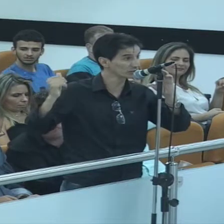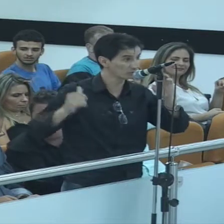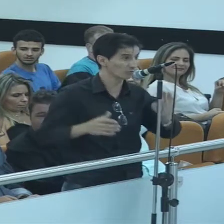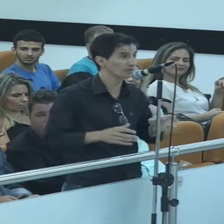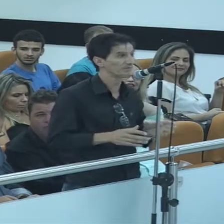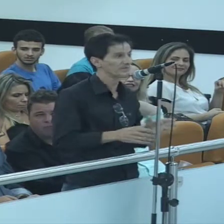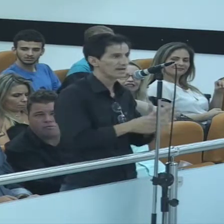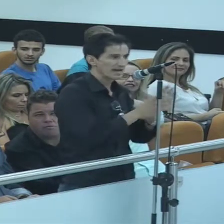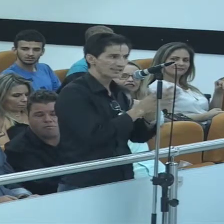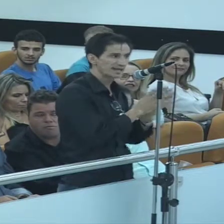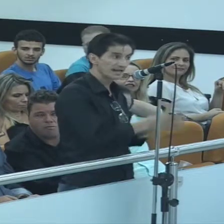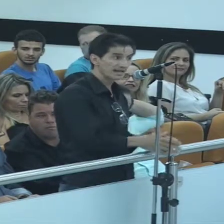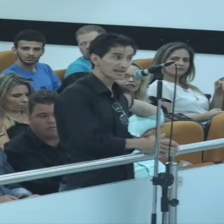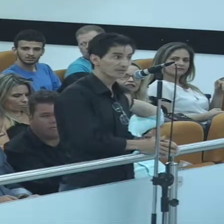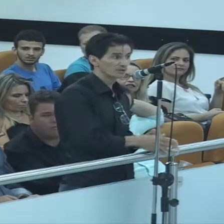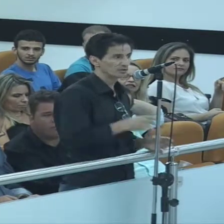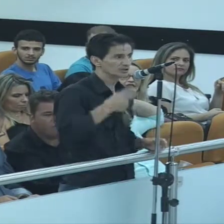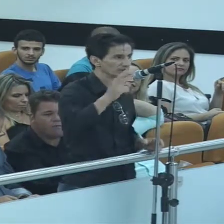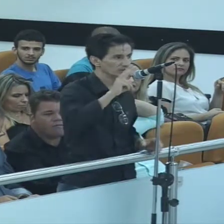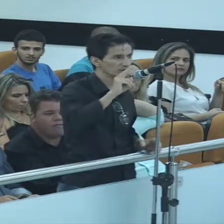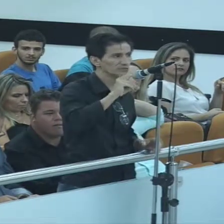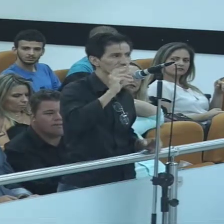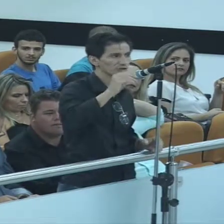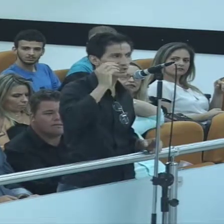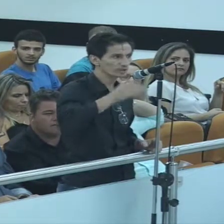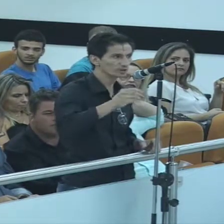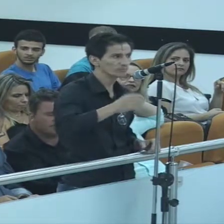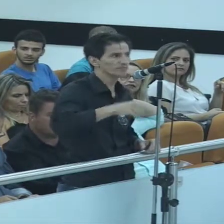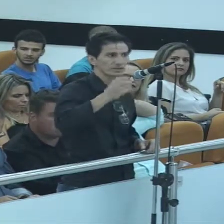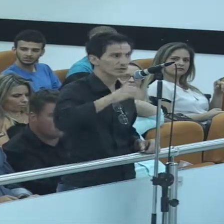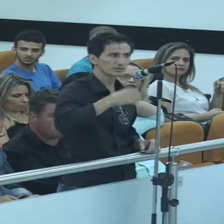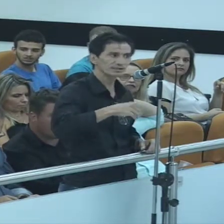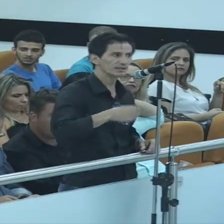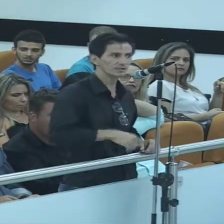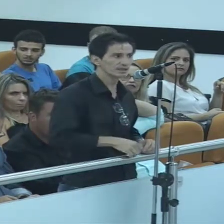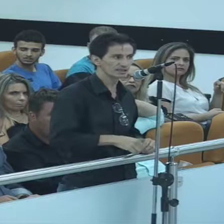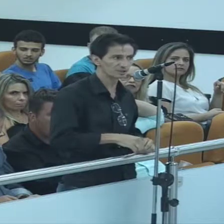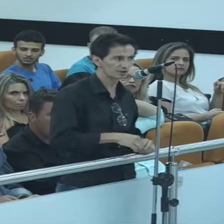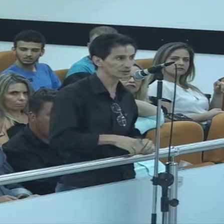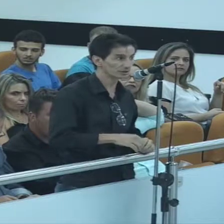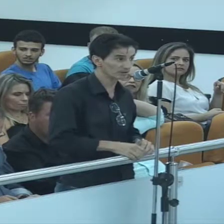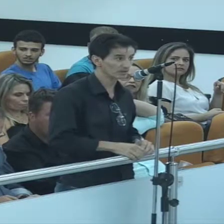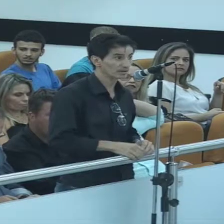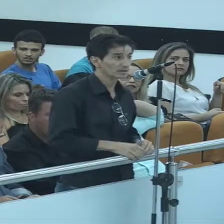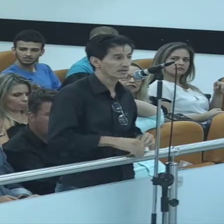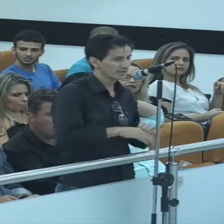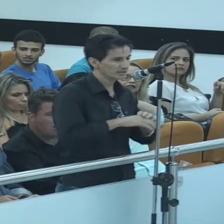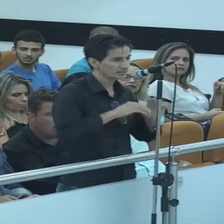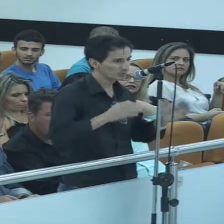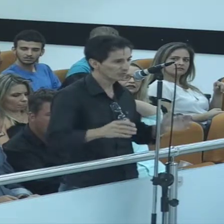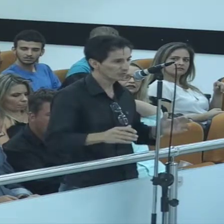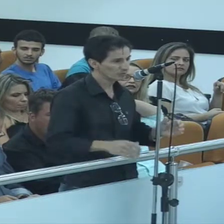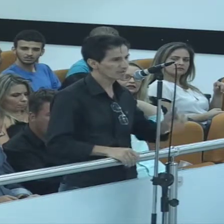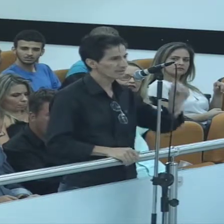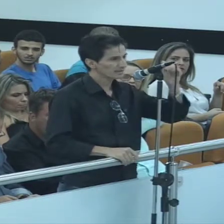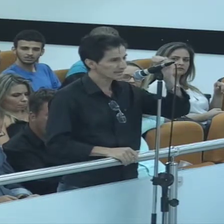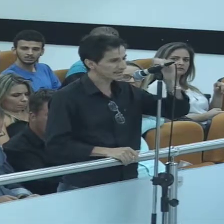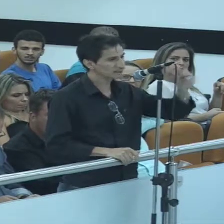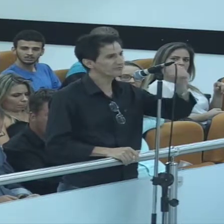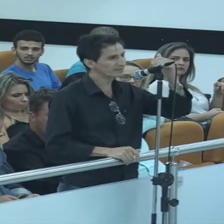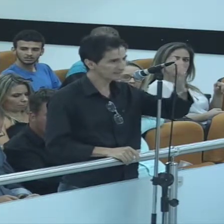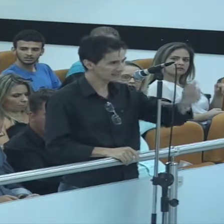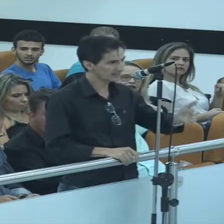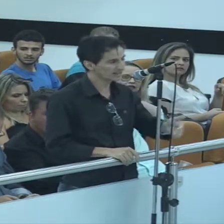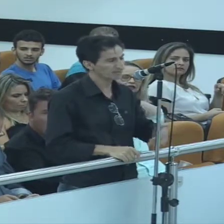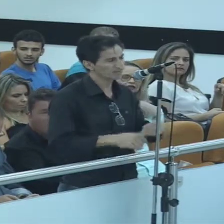mãe aqui colocou. Essa regra, nós estamos há 2 anos sem neuro, não tem neuro na rede hoje não, de maneira alguma, e